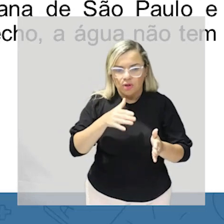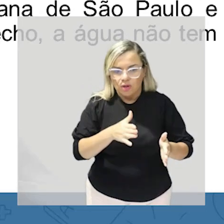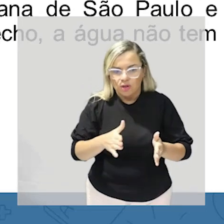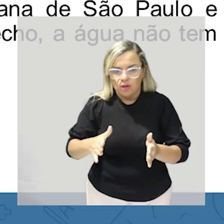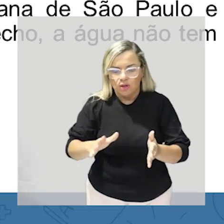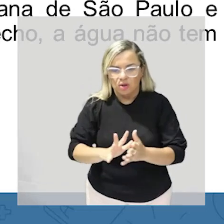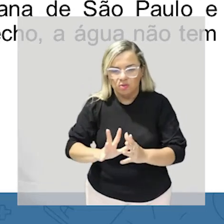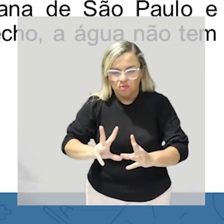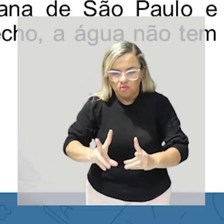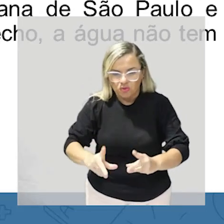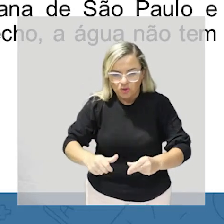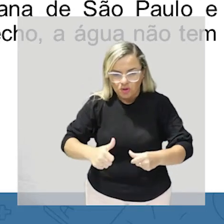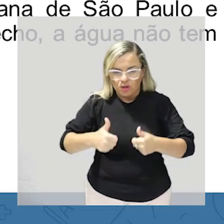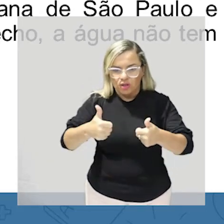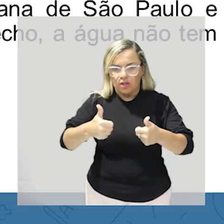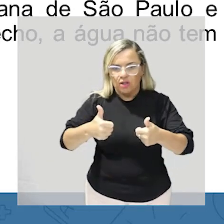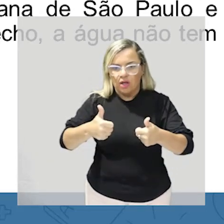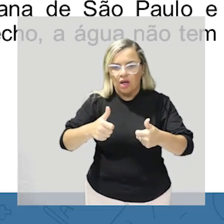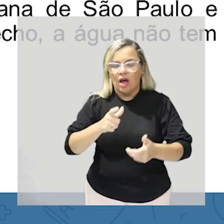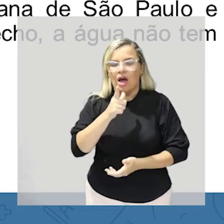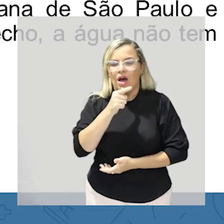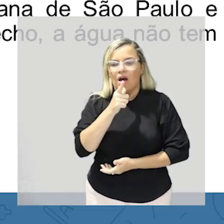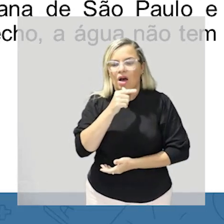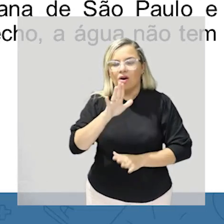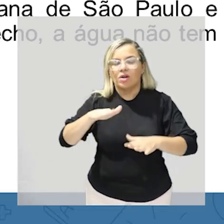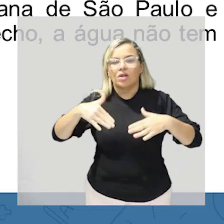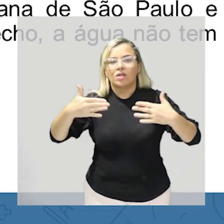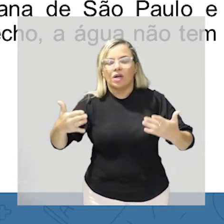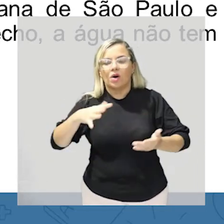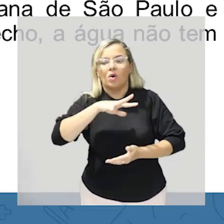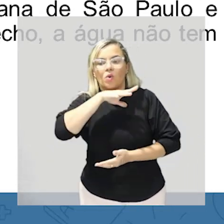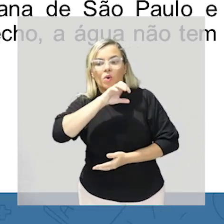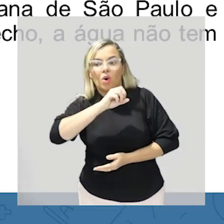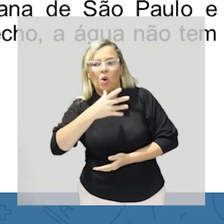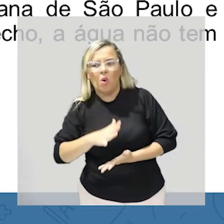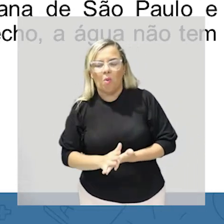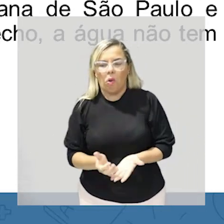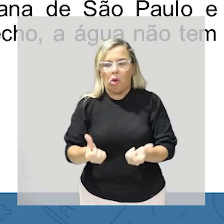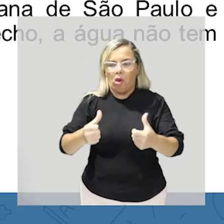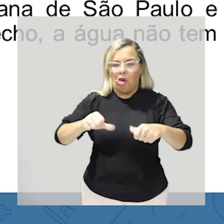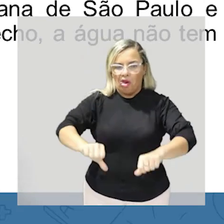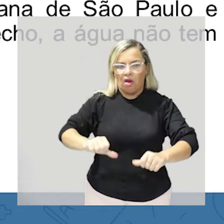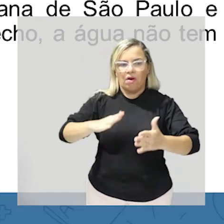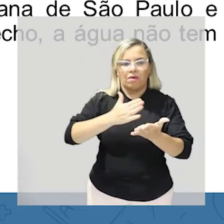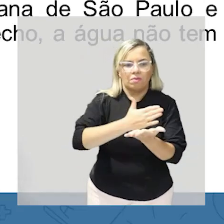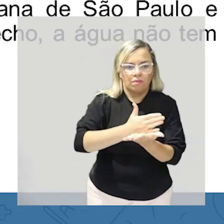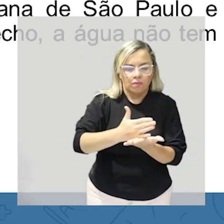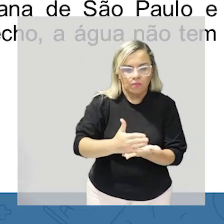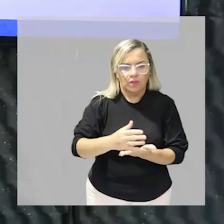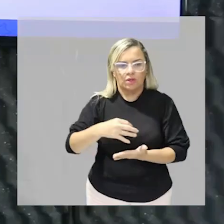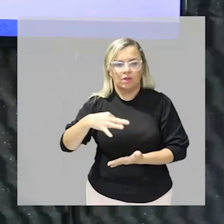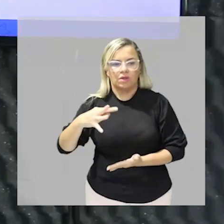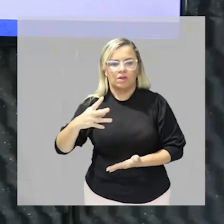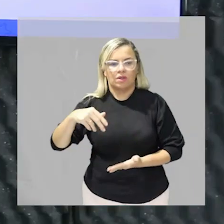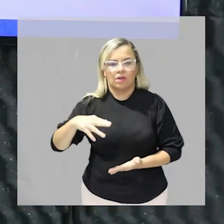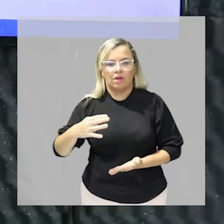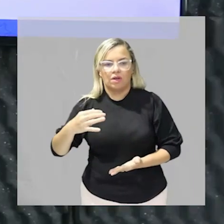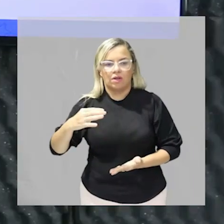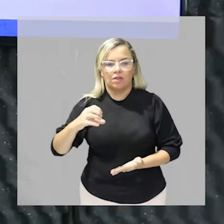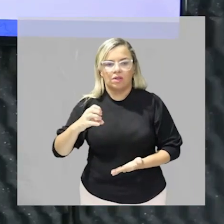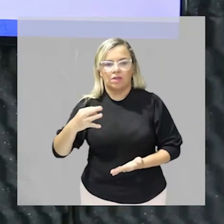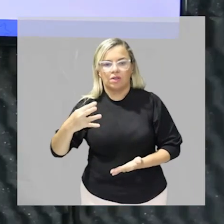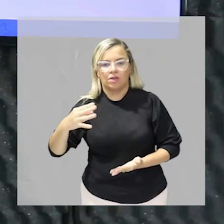ruim ou péssima começa em Itacoaquecetuba, tá certo? Passa por toda a